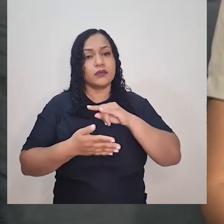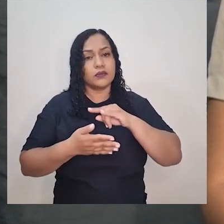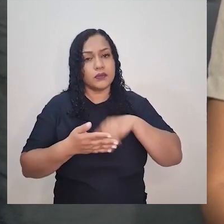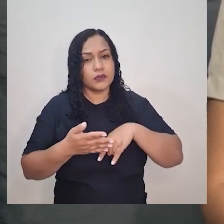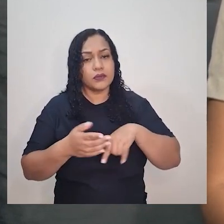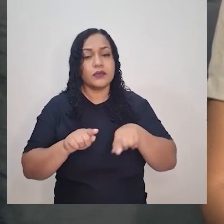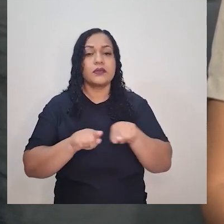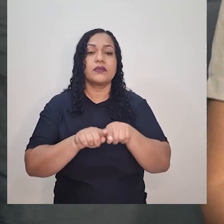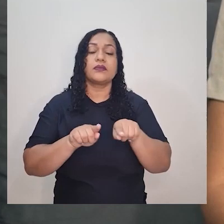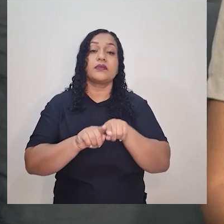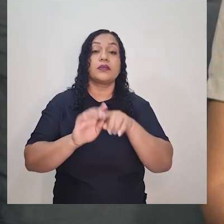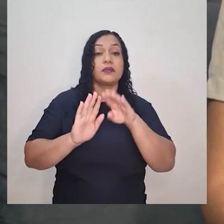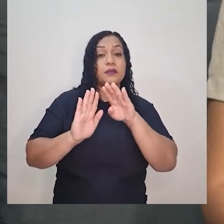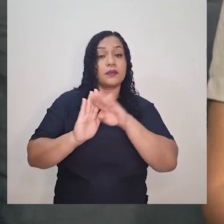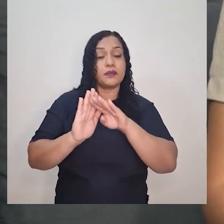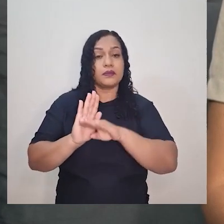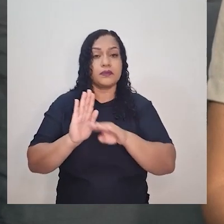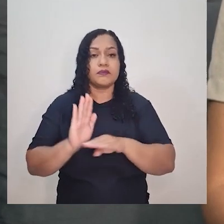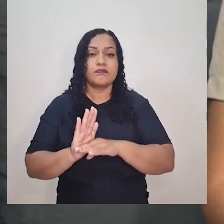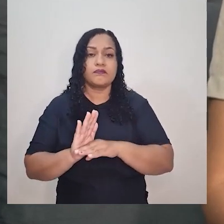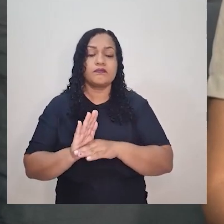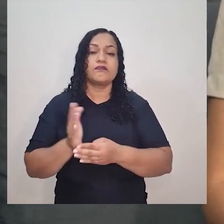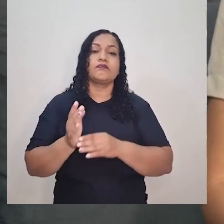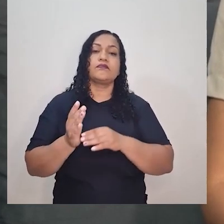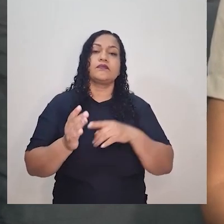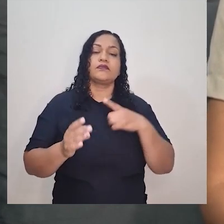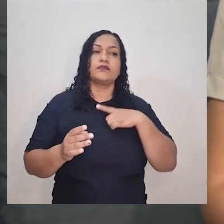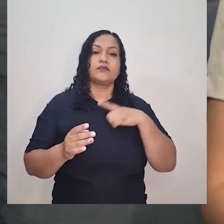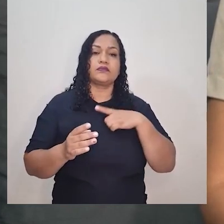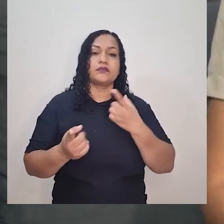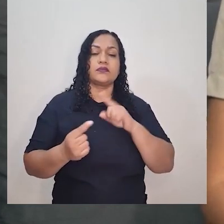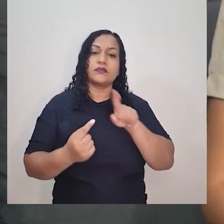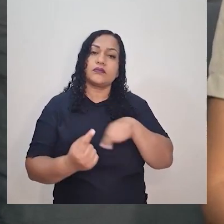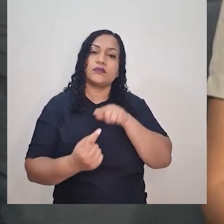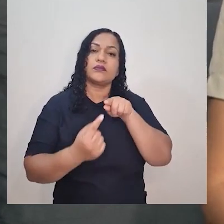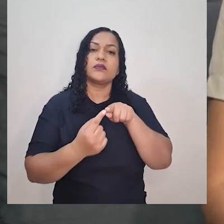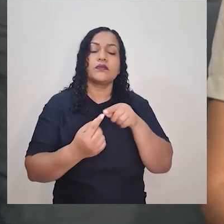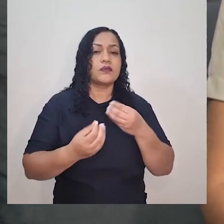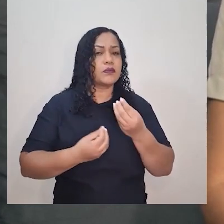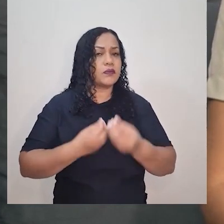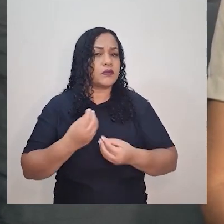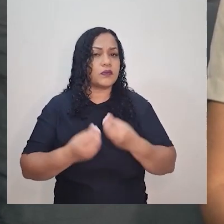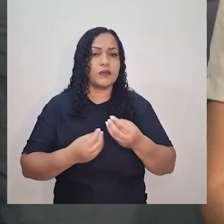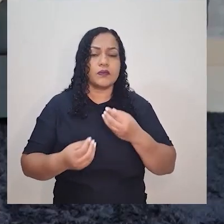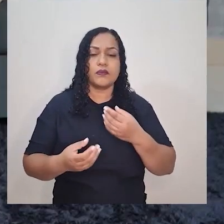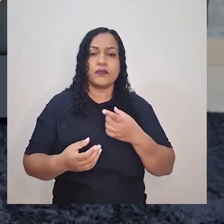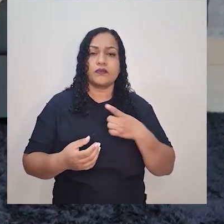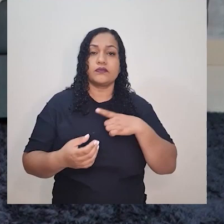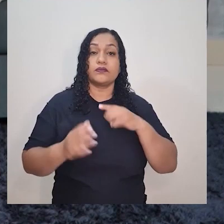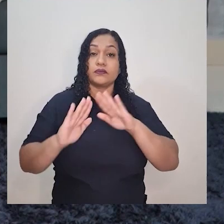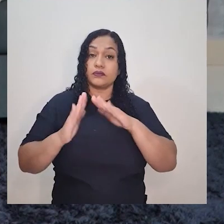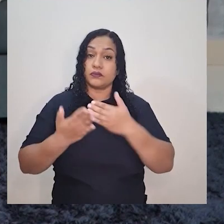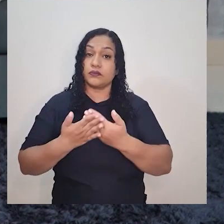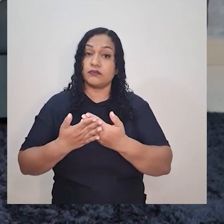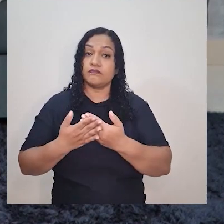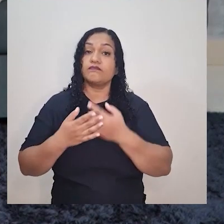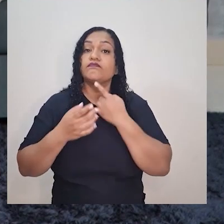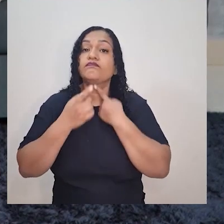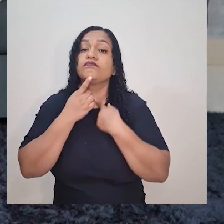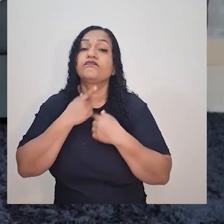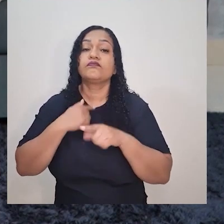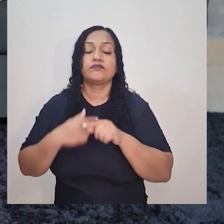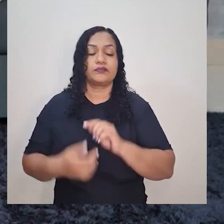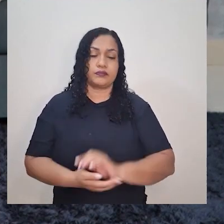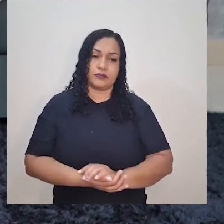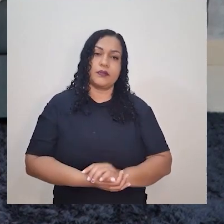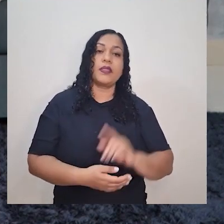e planejamento, ele vem nos norteando em relação a essa escola que nós queremos. É nesse sentido,